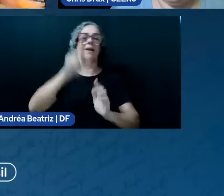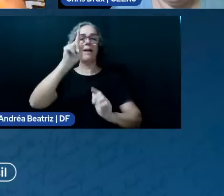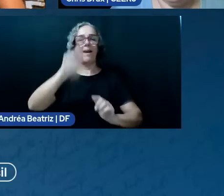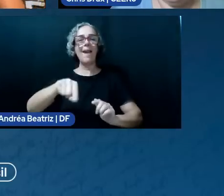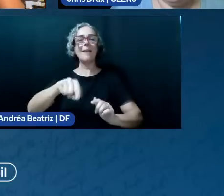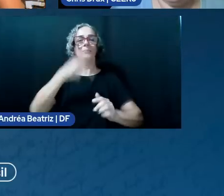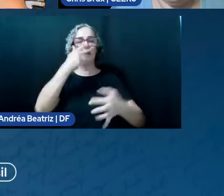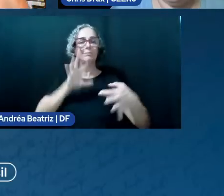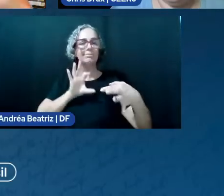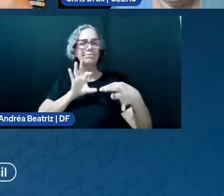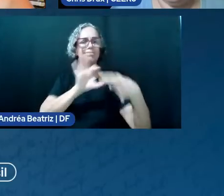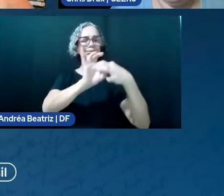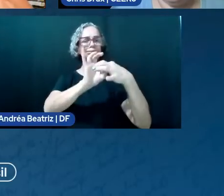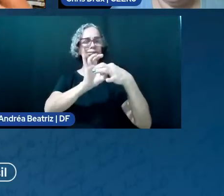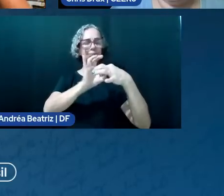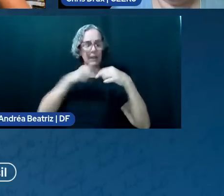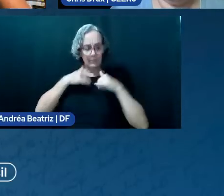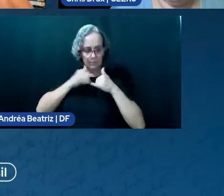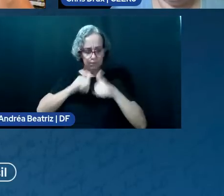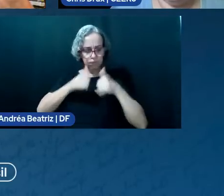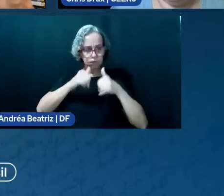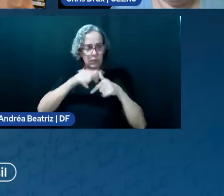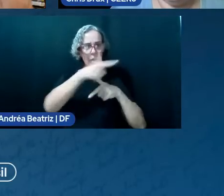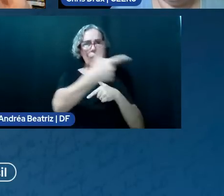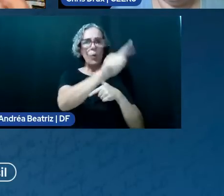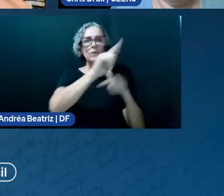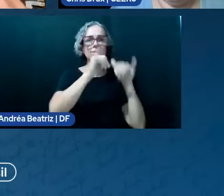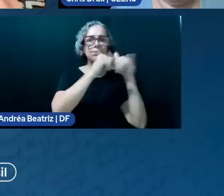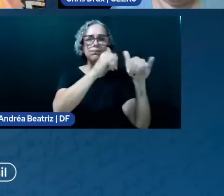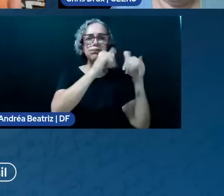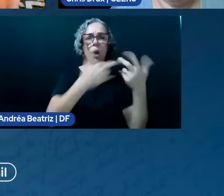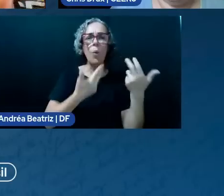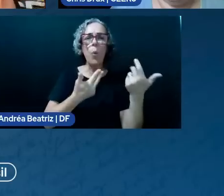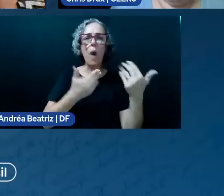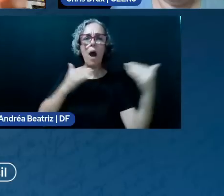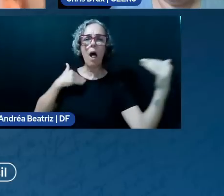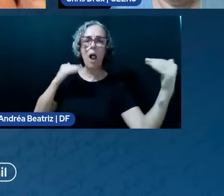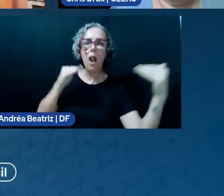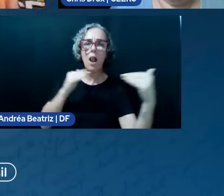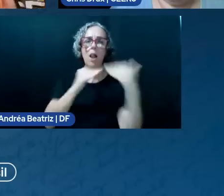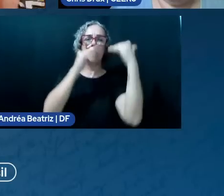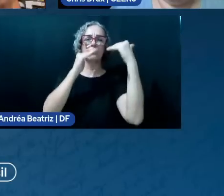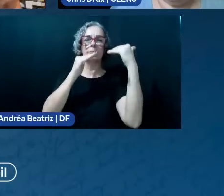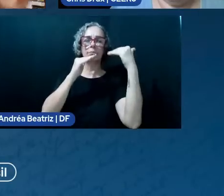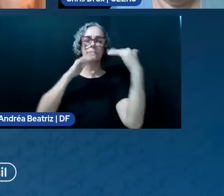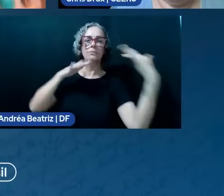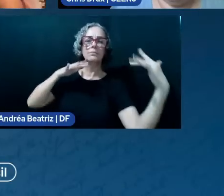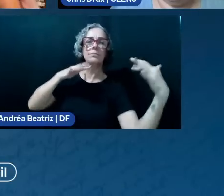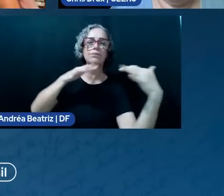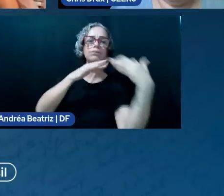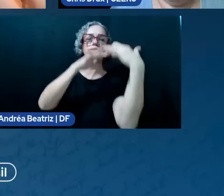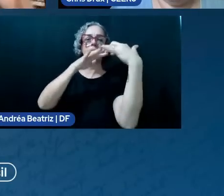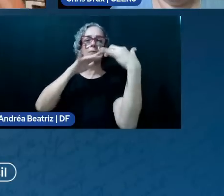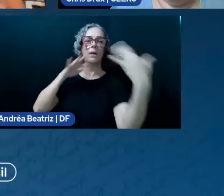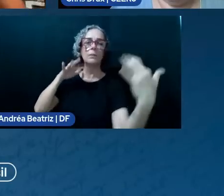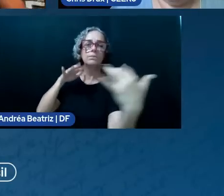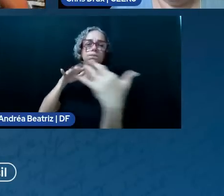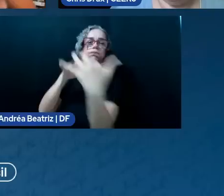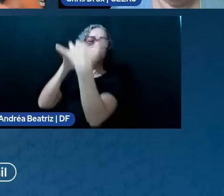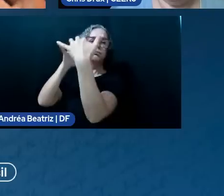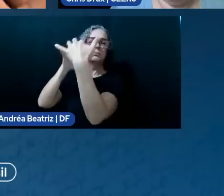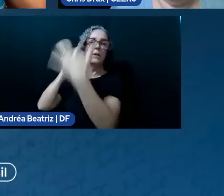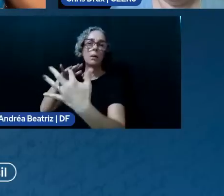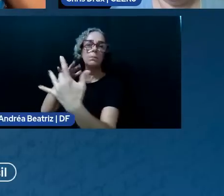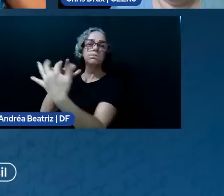desses fluidos e no uso desses fluidos como mecanismos de ativação de